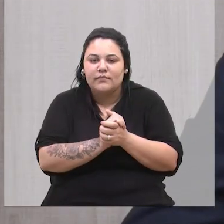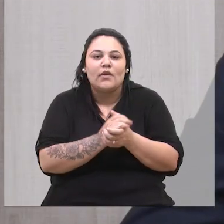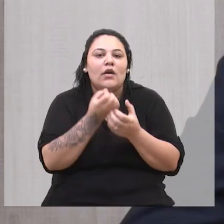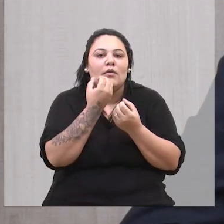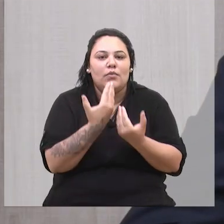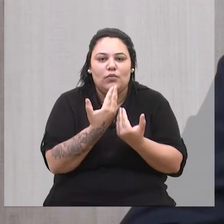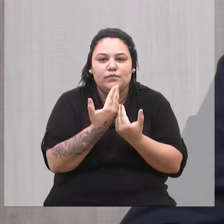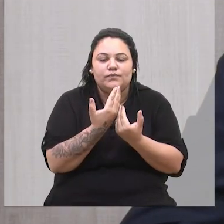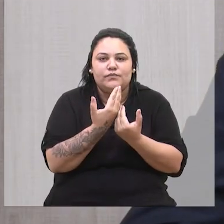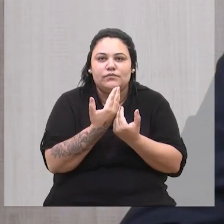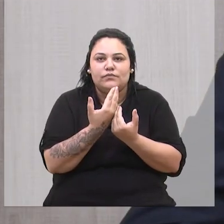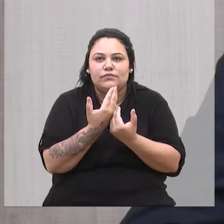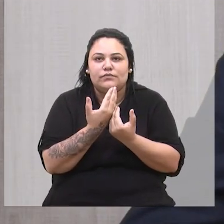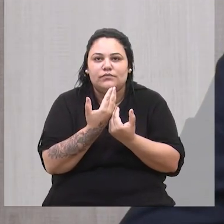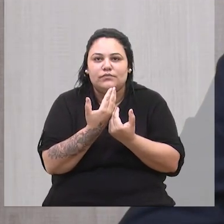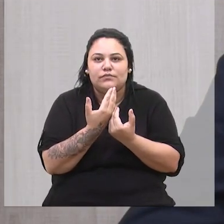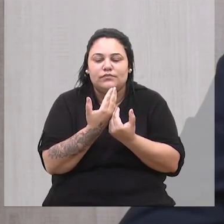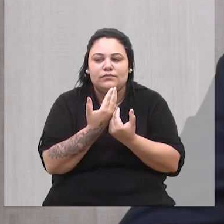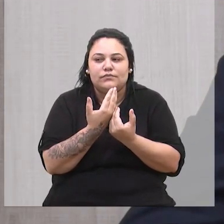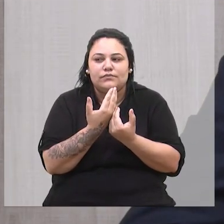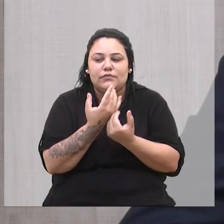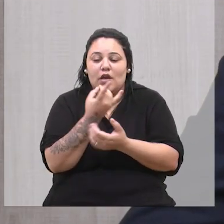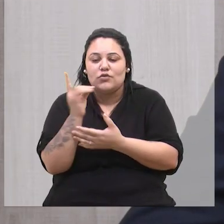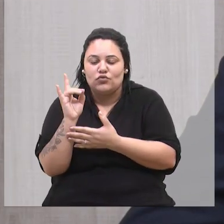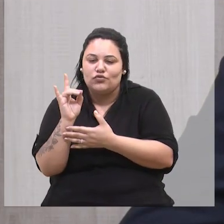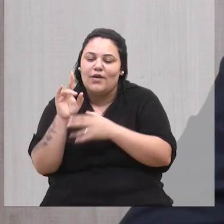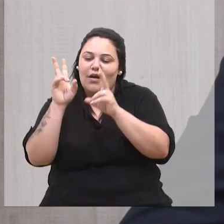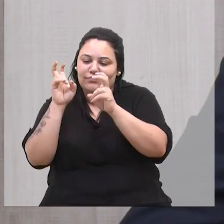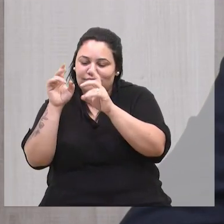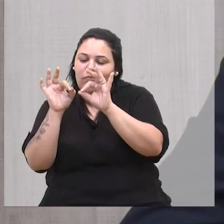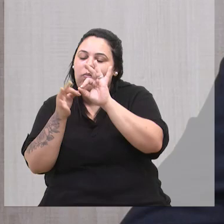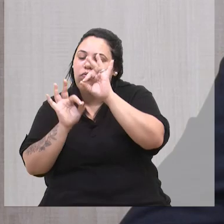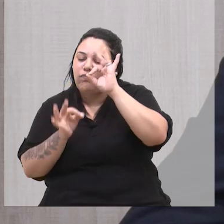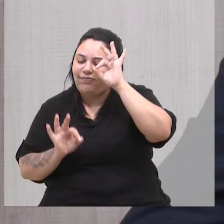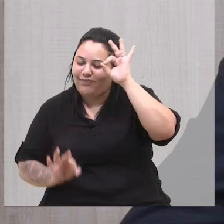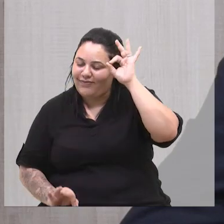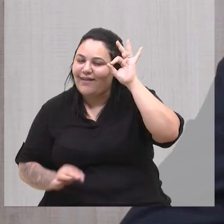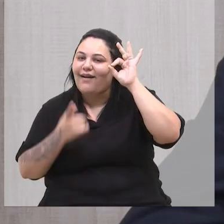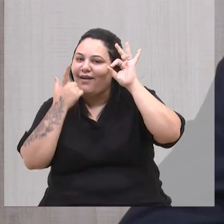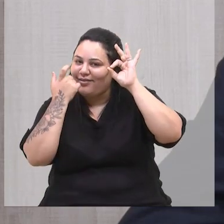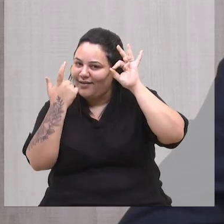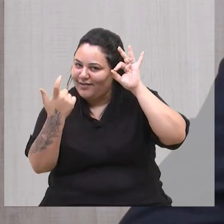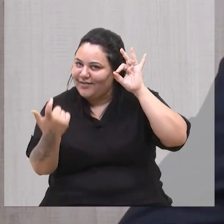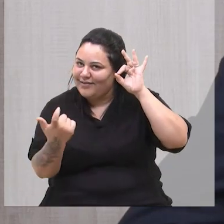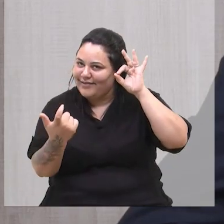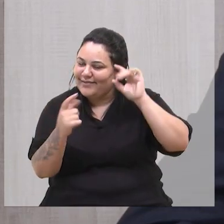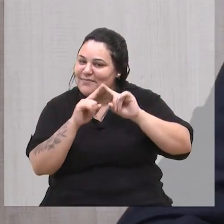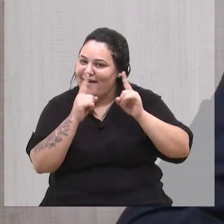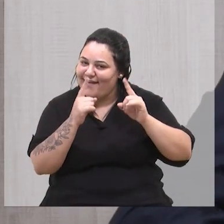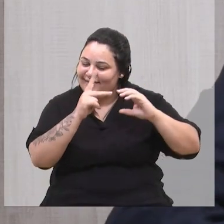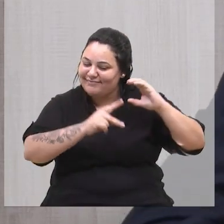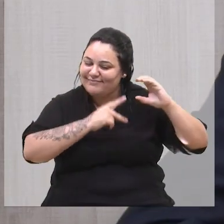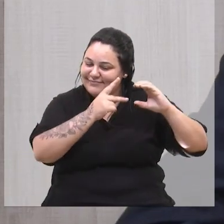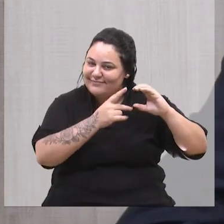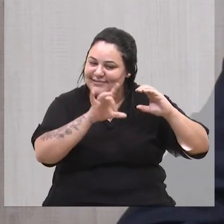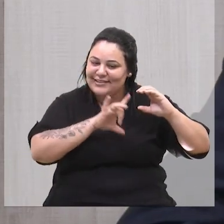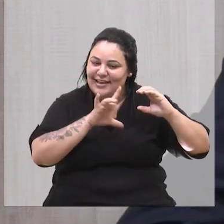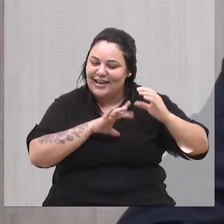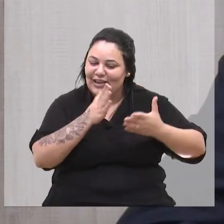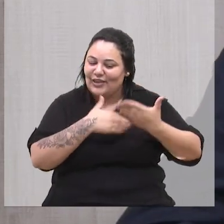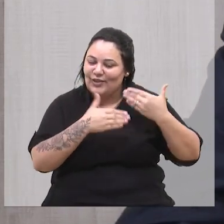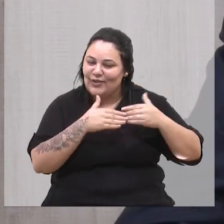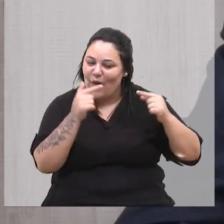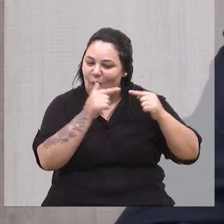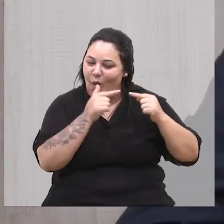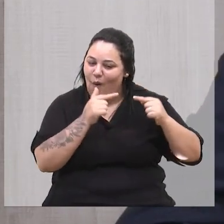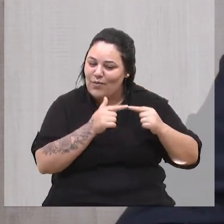suas considerações agora como as últimas. É um tema inesgotável e muito interessante, sobretudo aqui numa casa